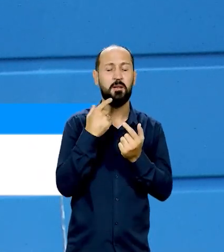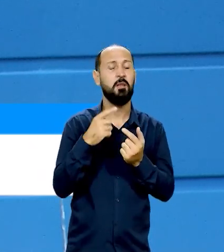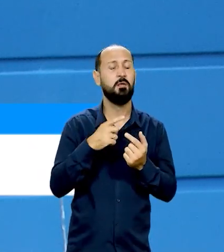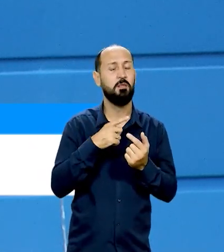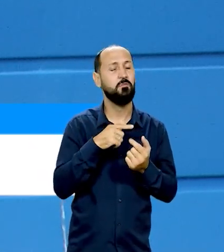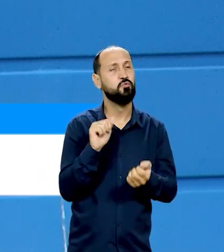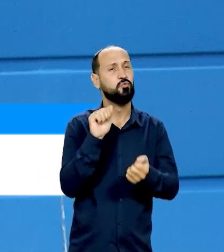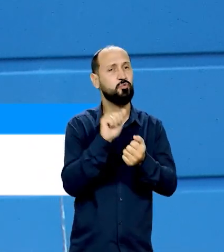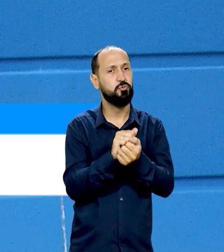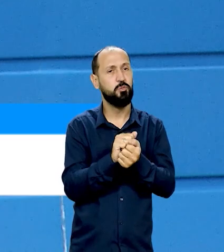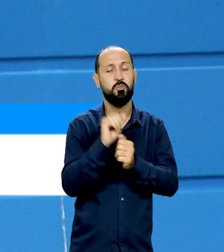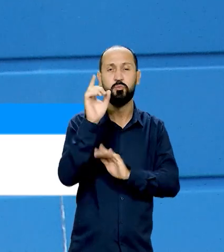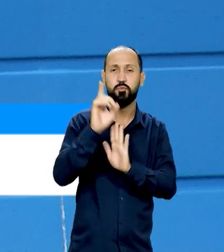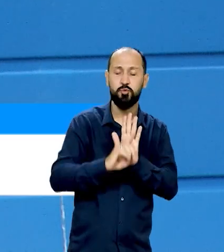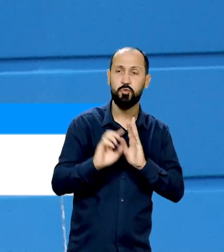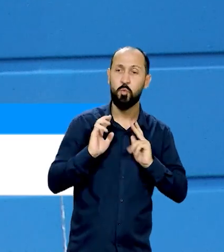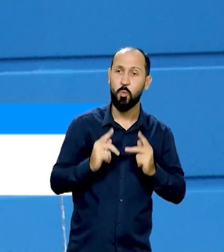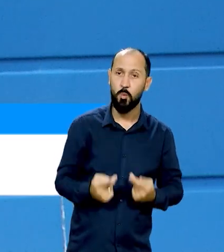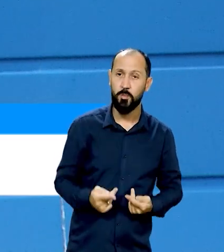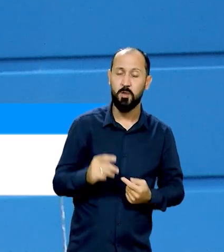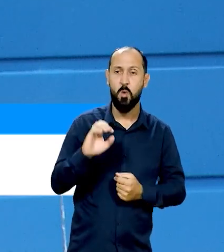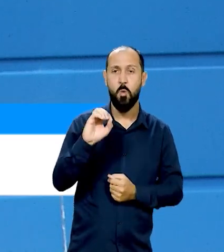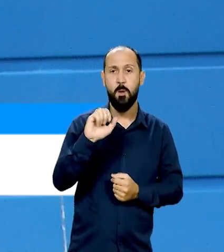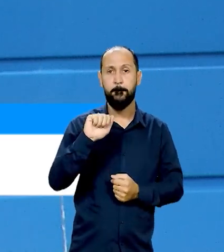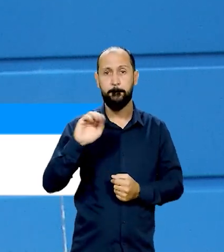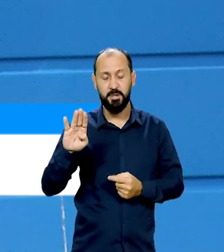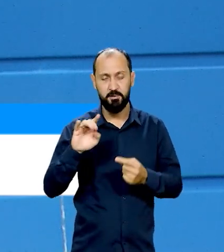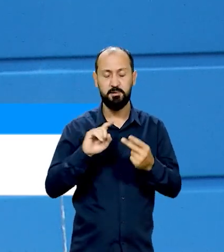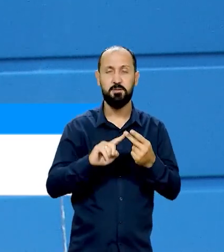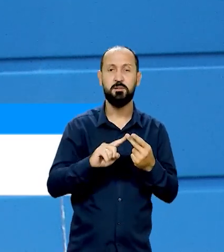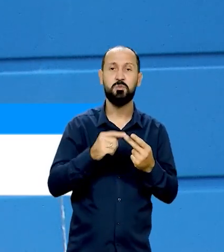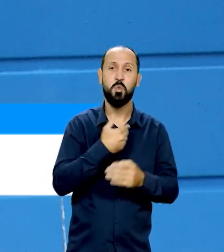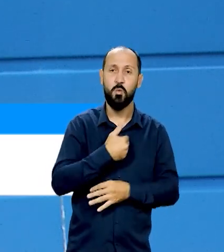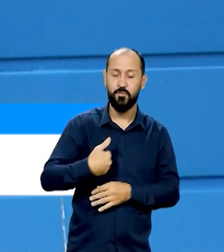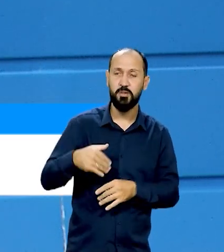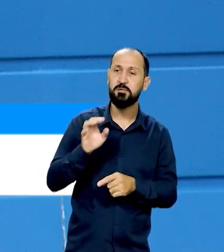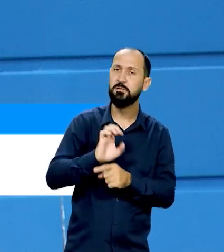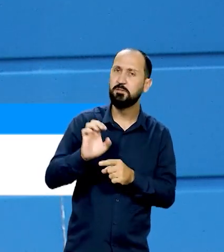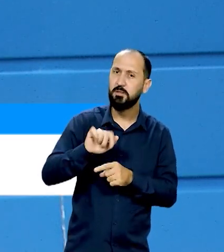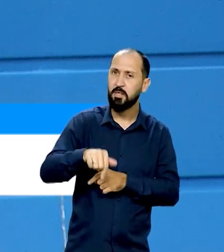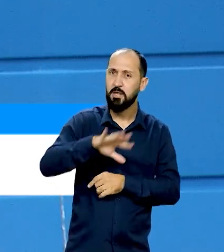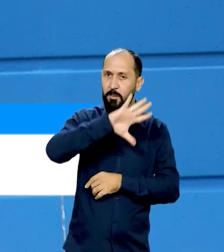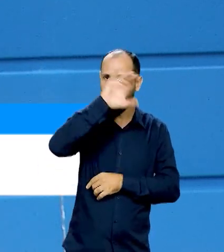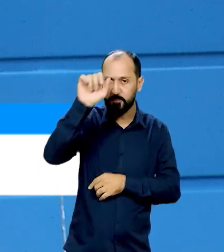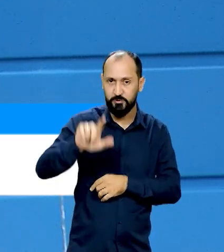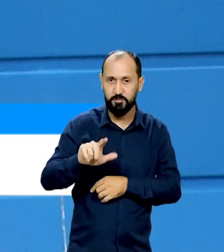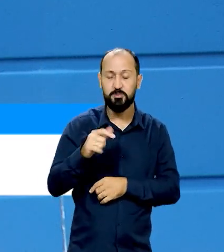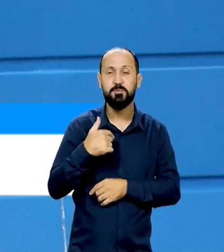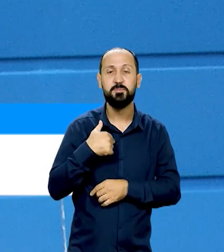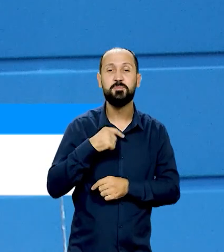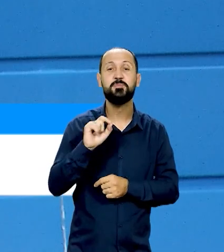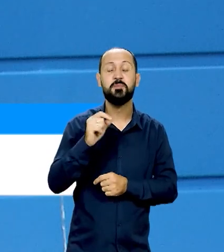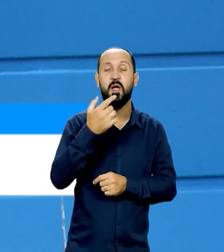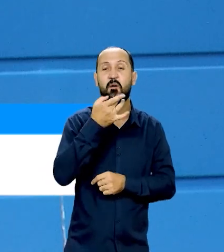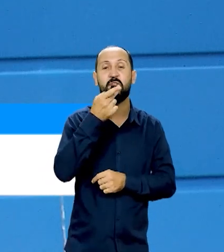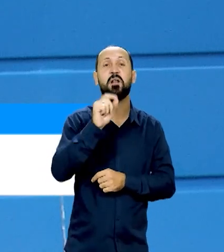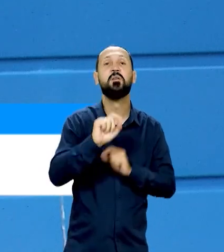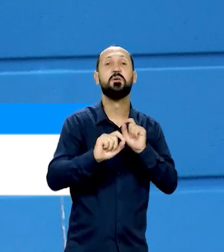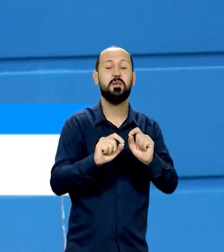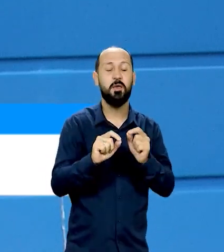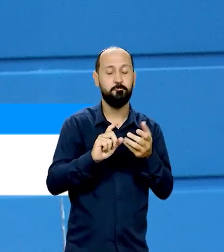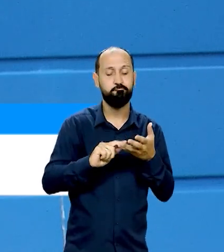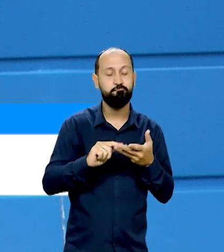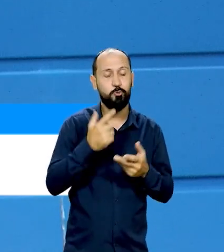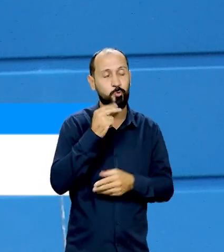aqui na Assembleia também com direitos humanos, tanto da OAB quanto do governo do Estado, e o Mato Grosso do Sul